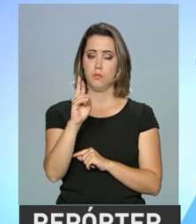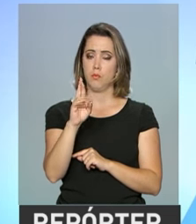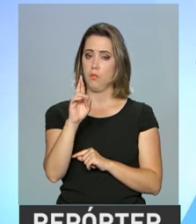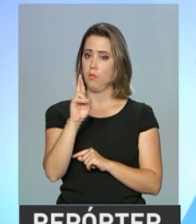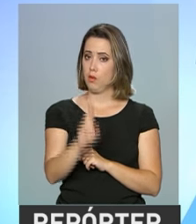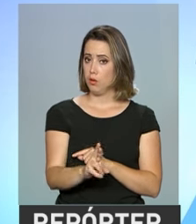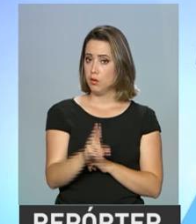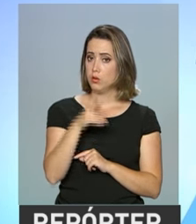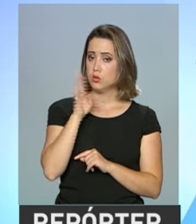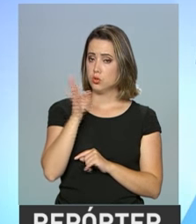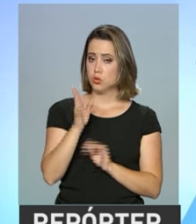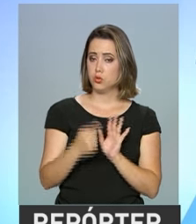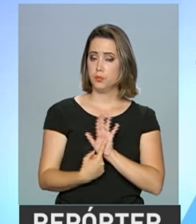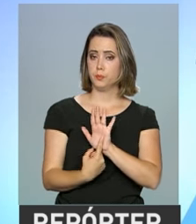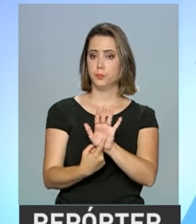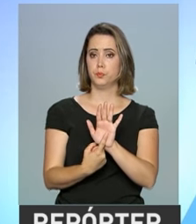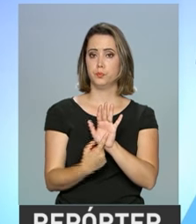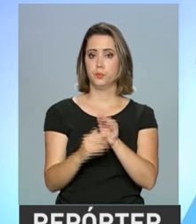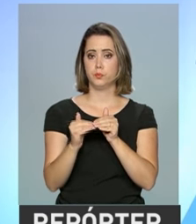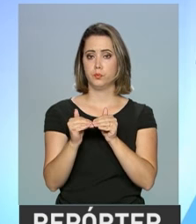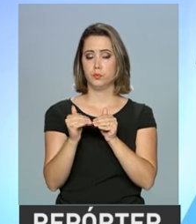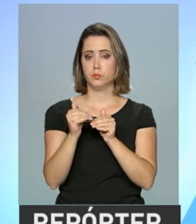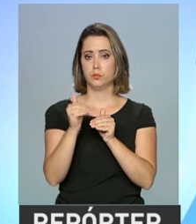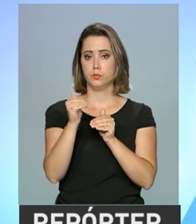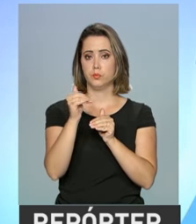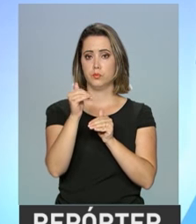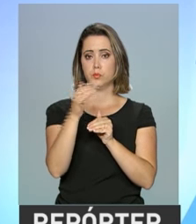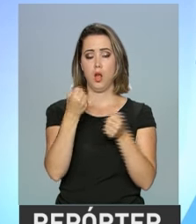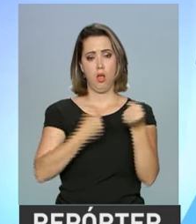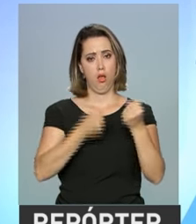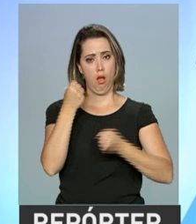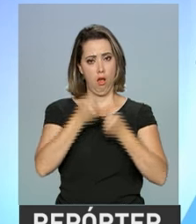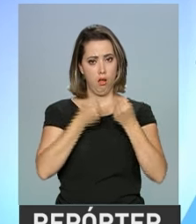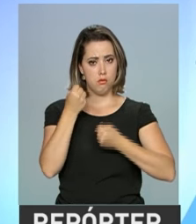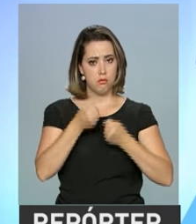já mostrando crescimento. Automóveis